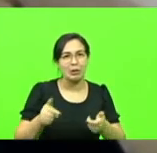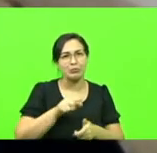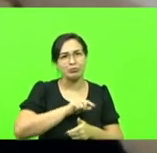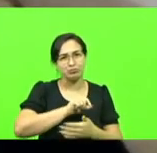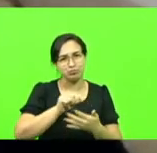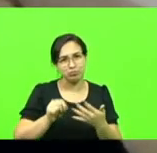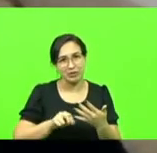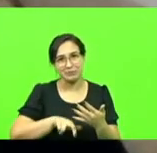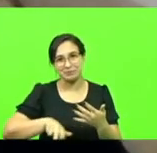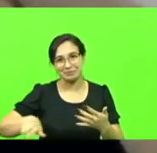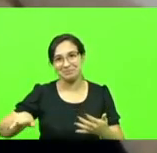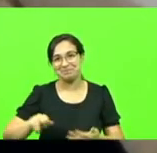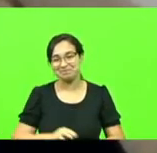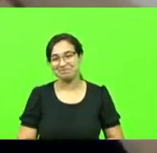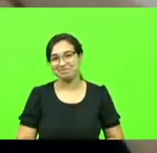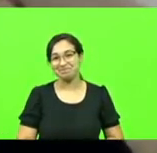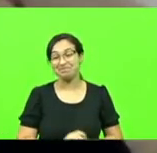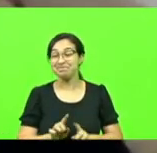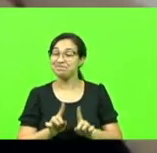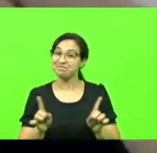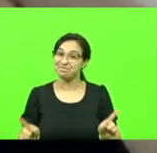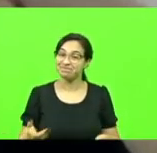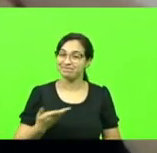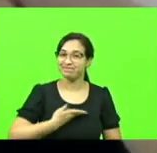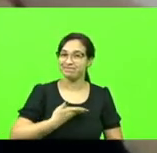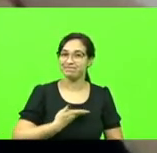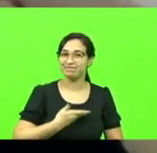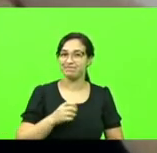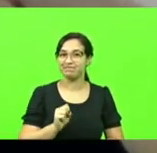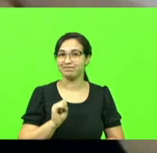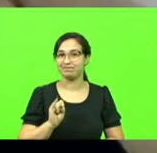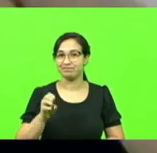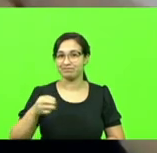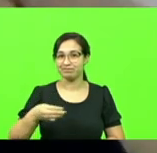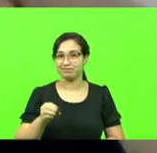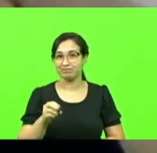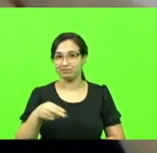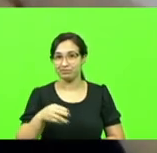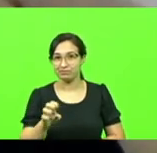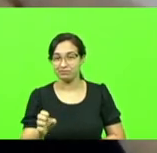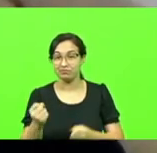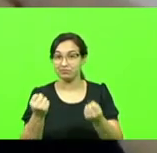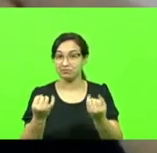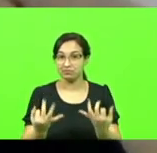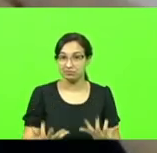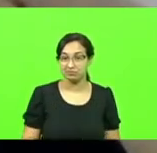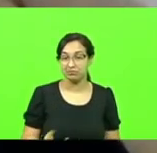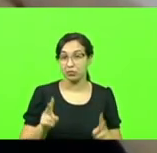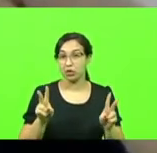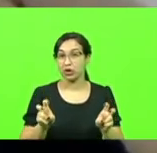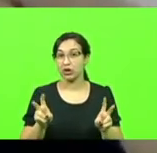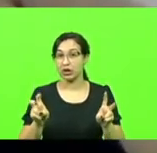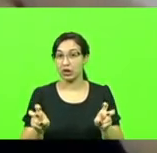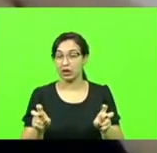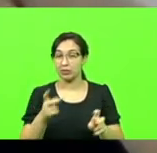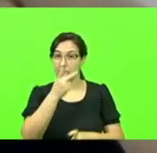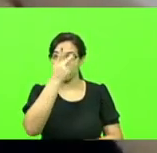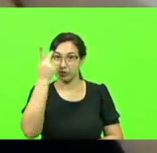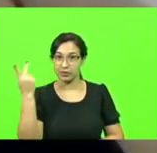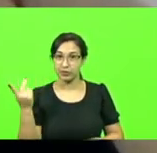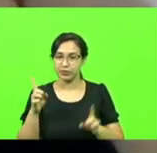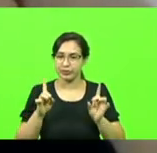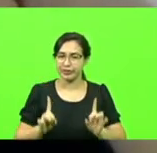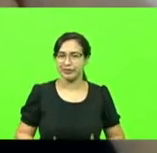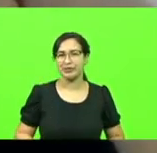realmente, como a nossa colega Simone falou, na questão saúde da pessoa com deficiência, a gente está sofrendo e